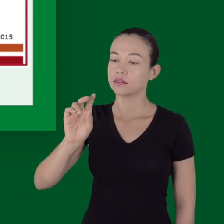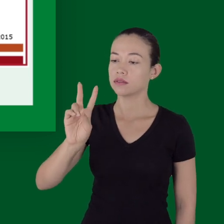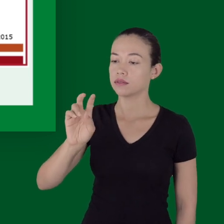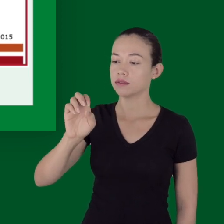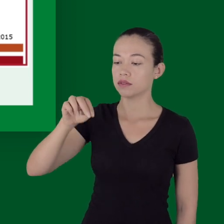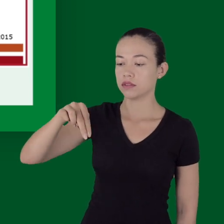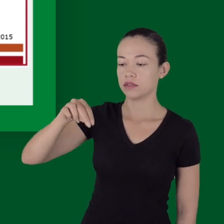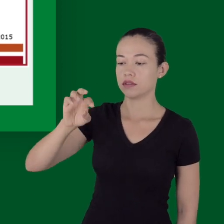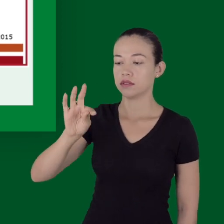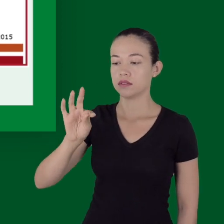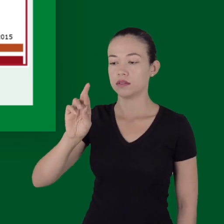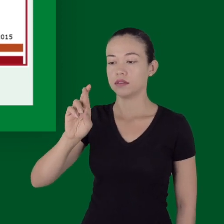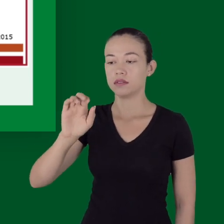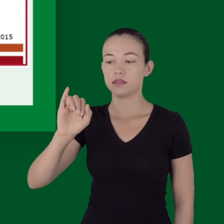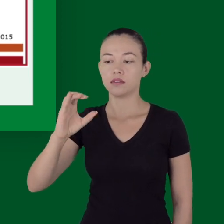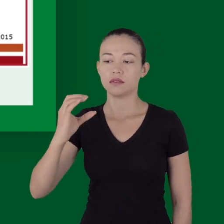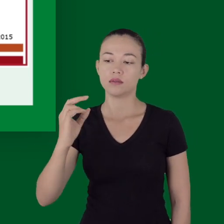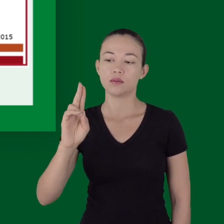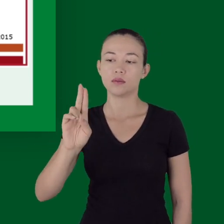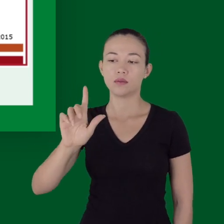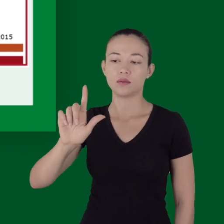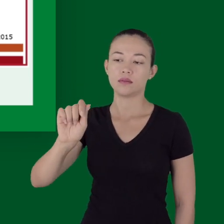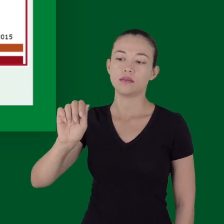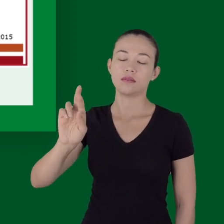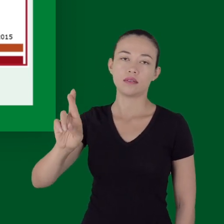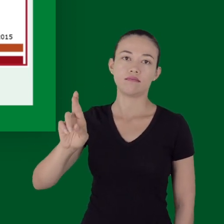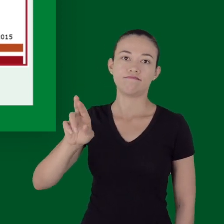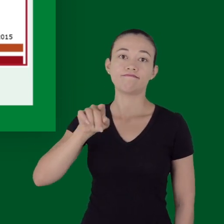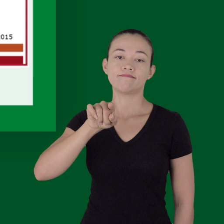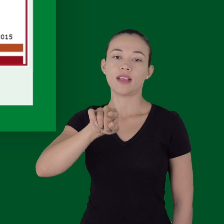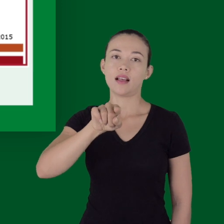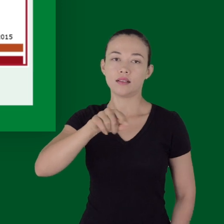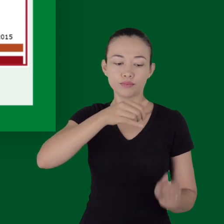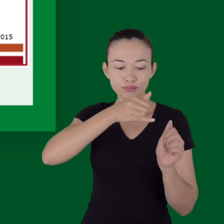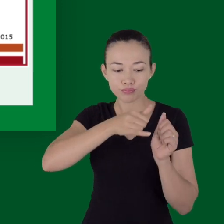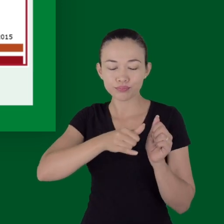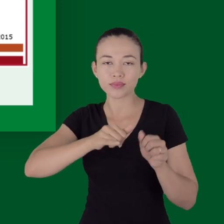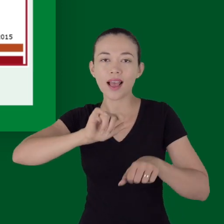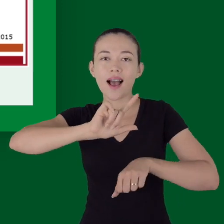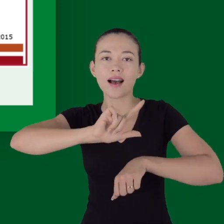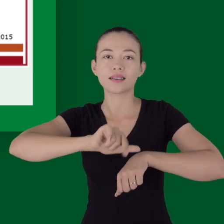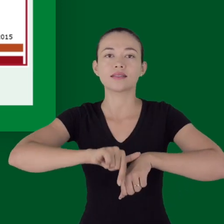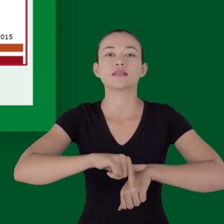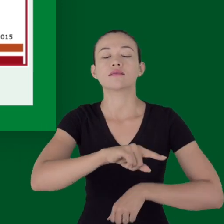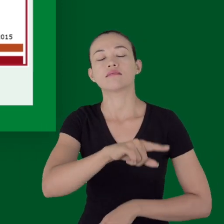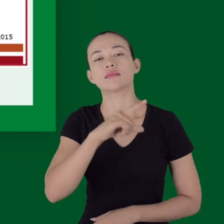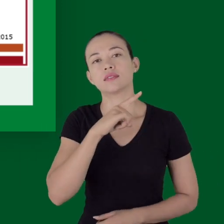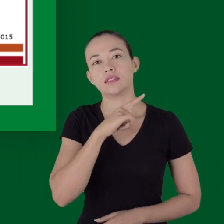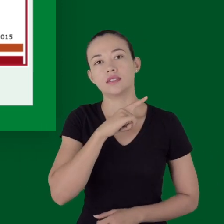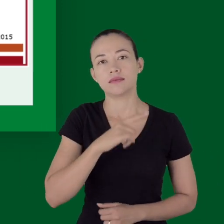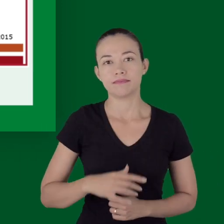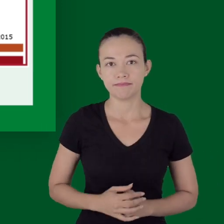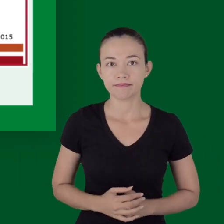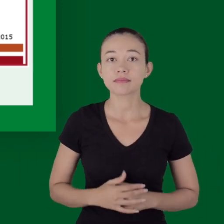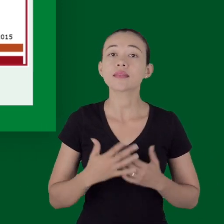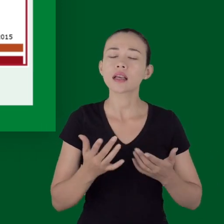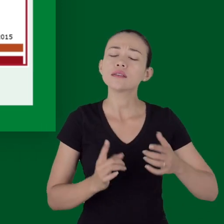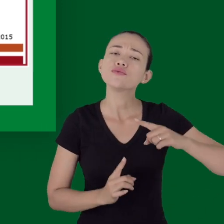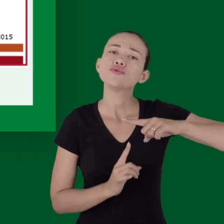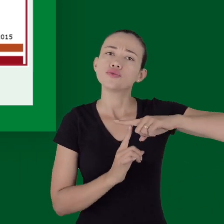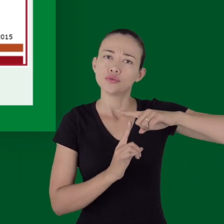a gente classifica, que seria a bradicardia sinusal, mais comum em atletas, né?